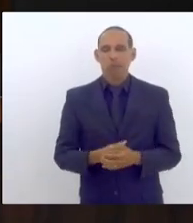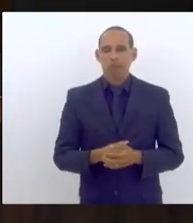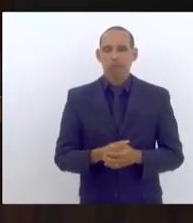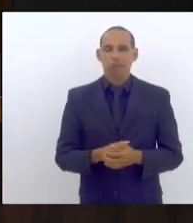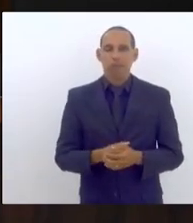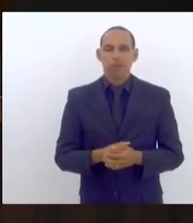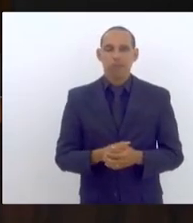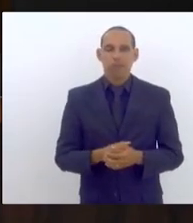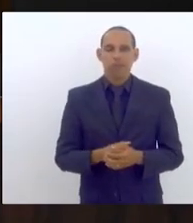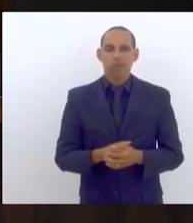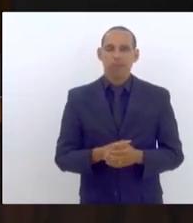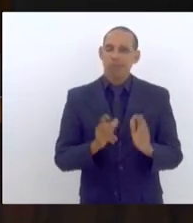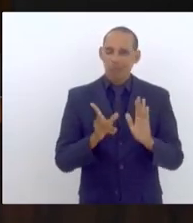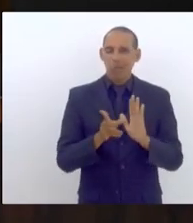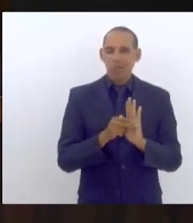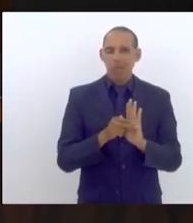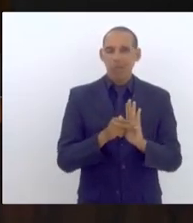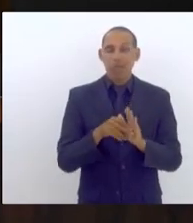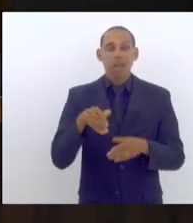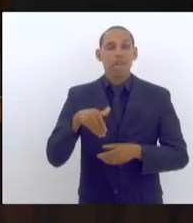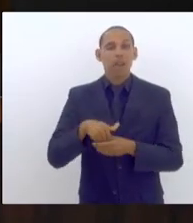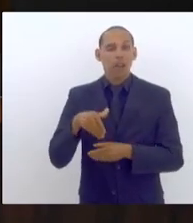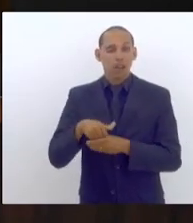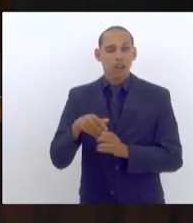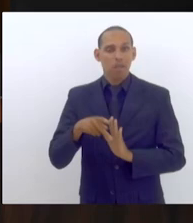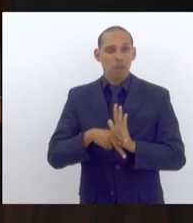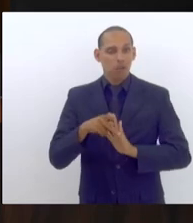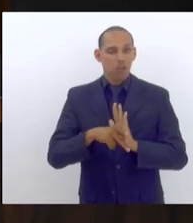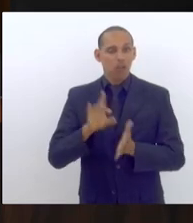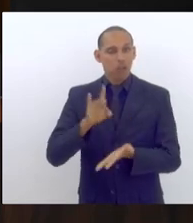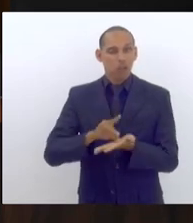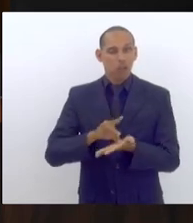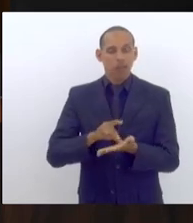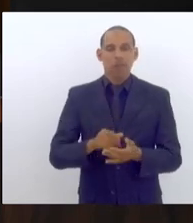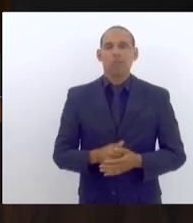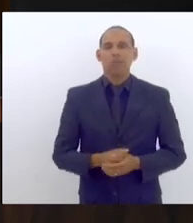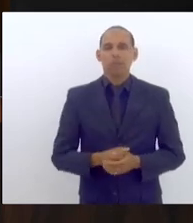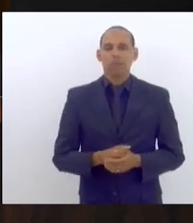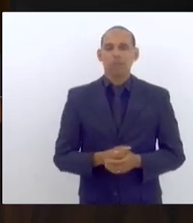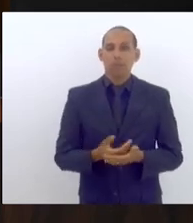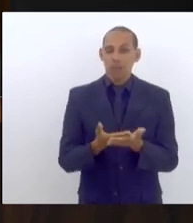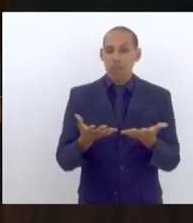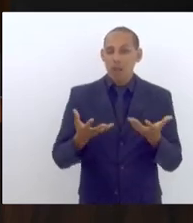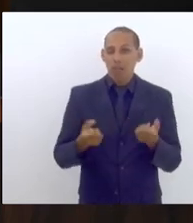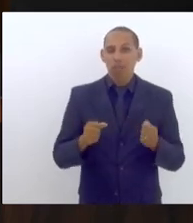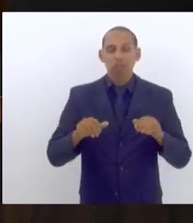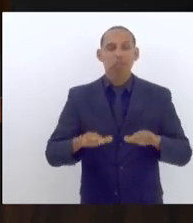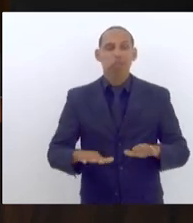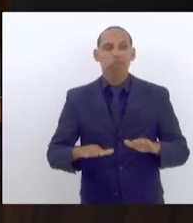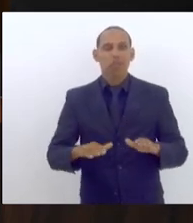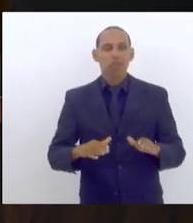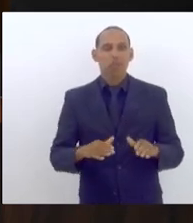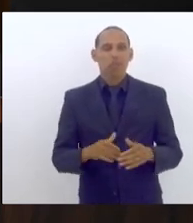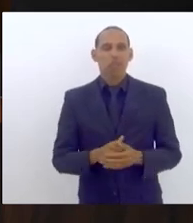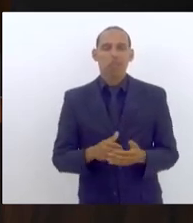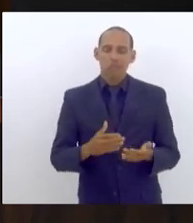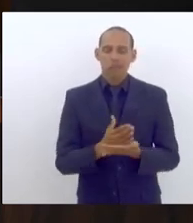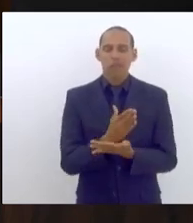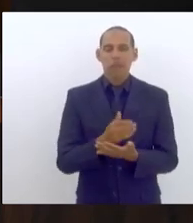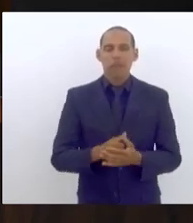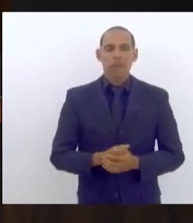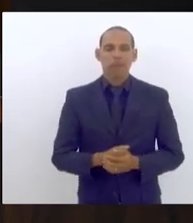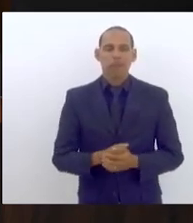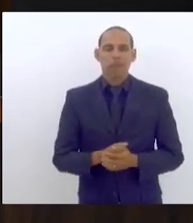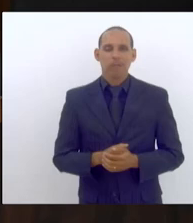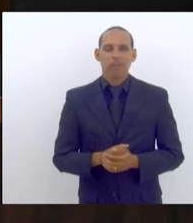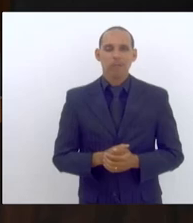a emenda. Em votação, o projeto original. Senhores que aprovam, permaneçam como estão. Aprovado.